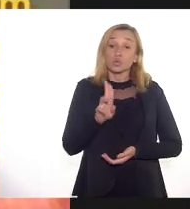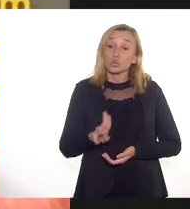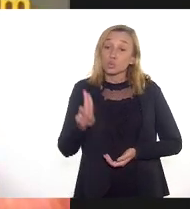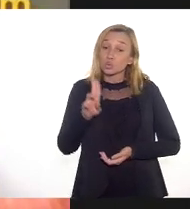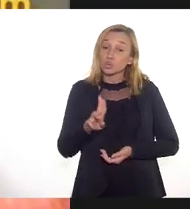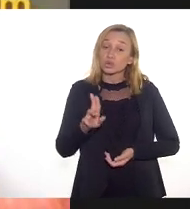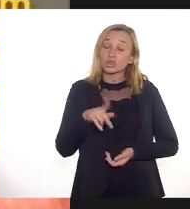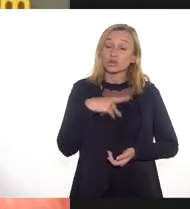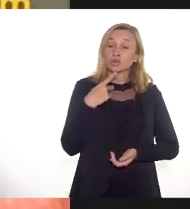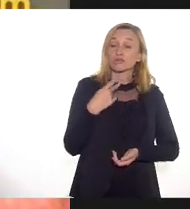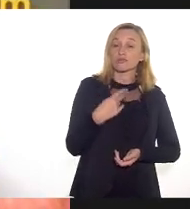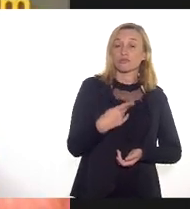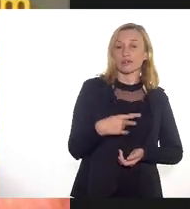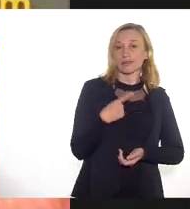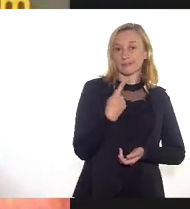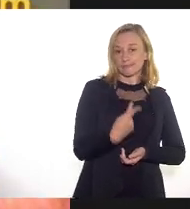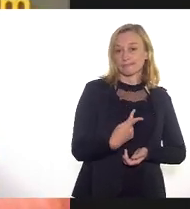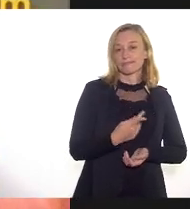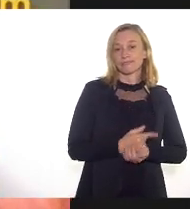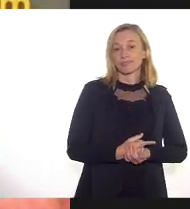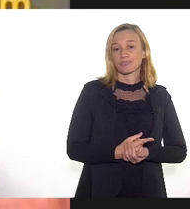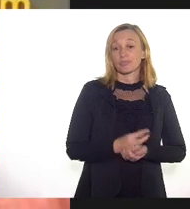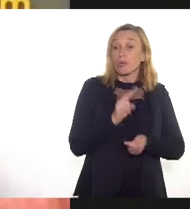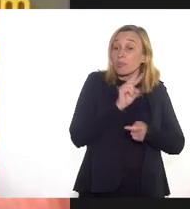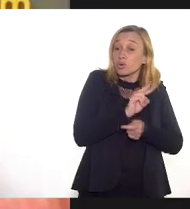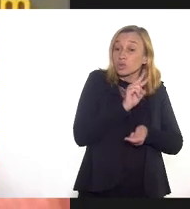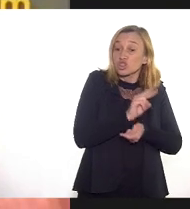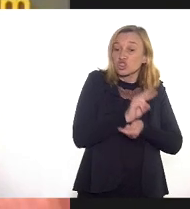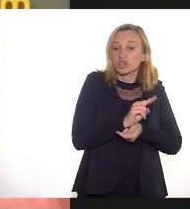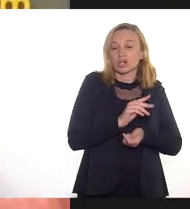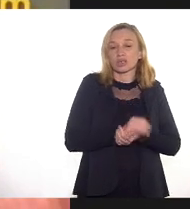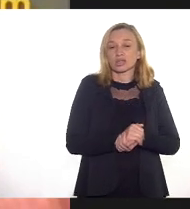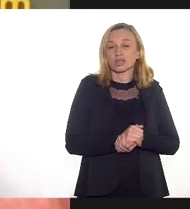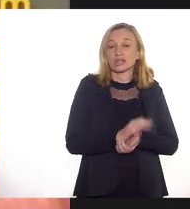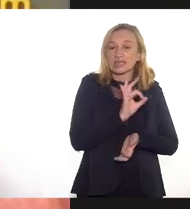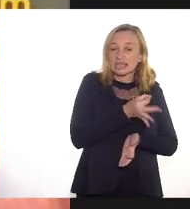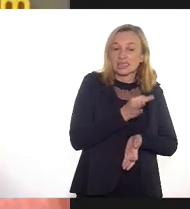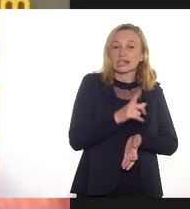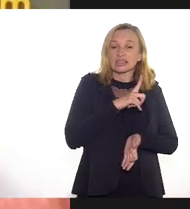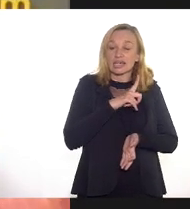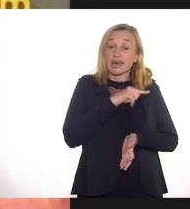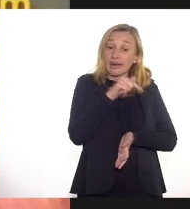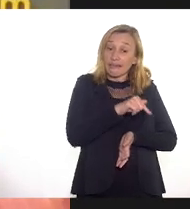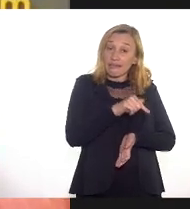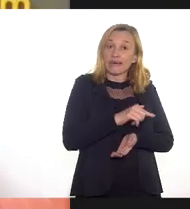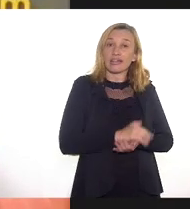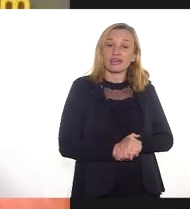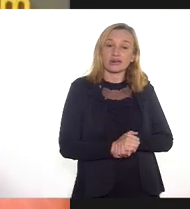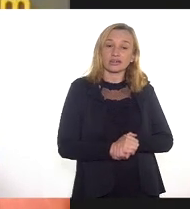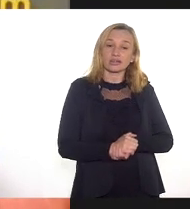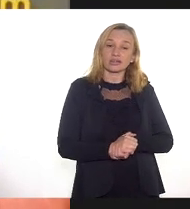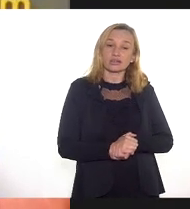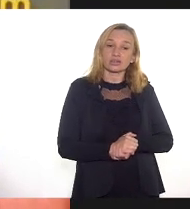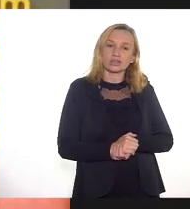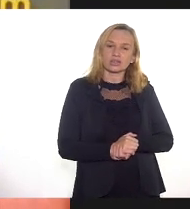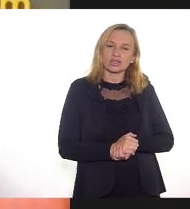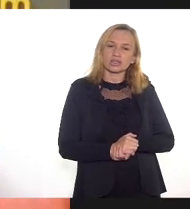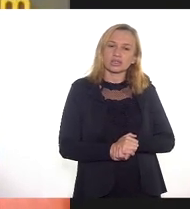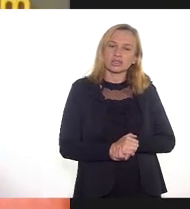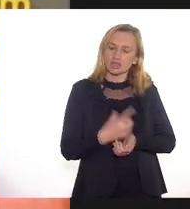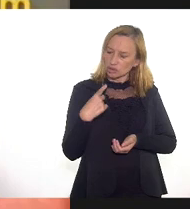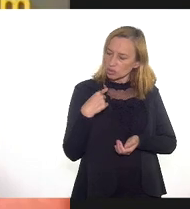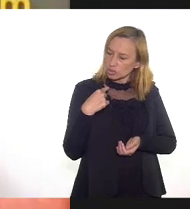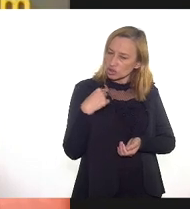utilize a nossa fala para defender e garantir aqui aqueles que nos colocam